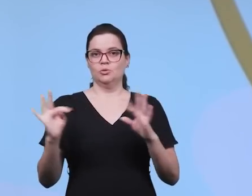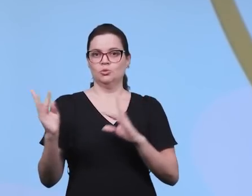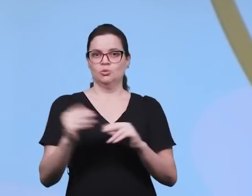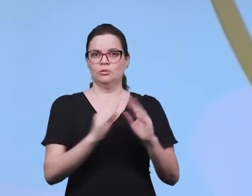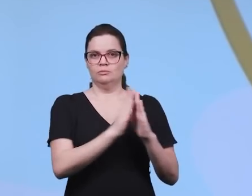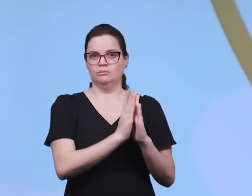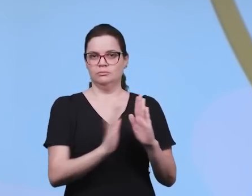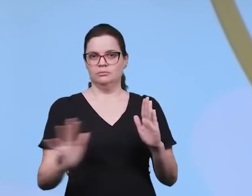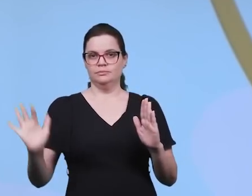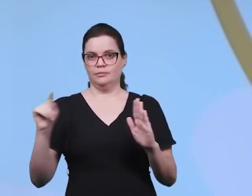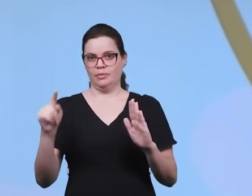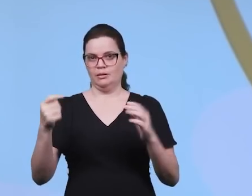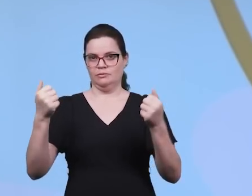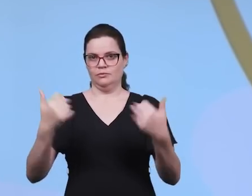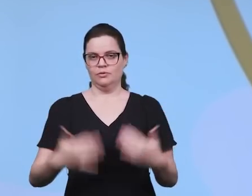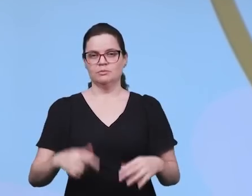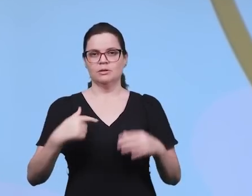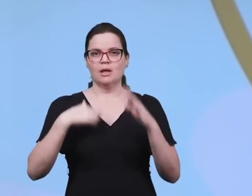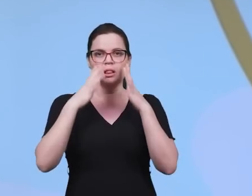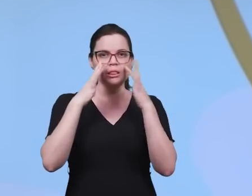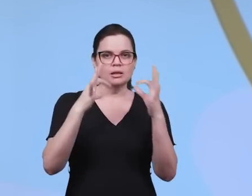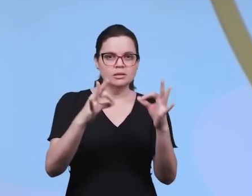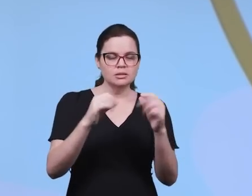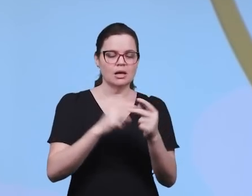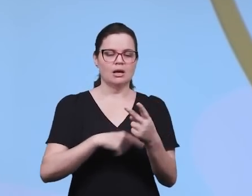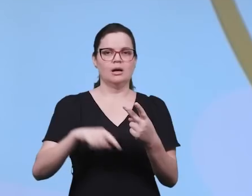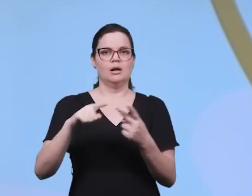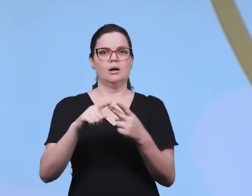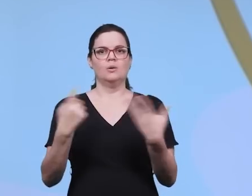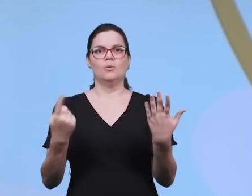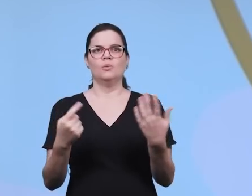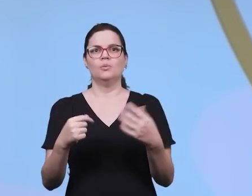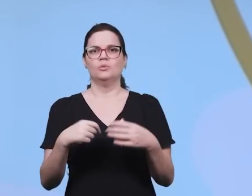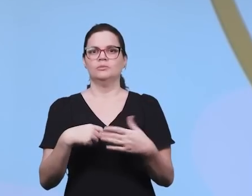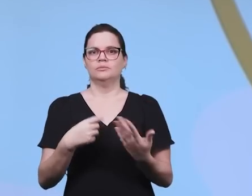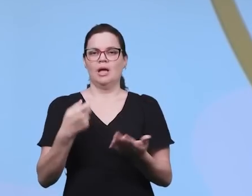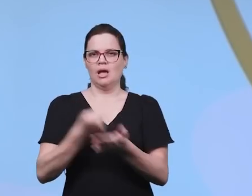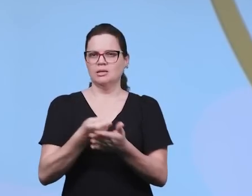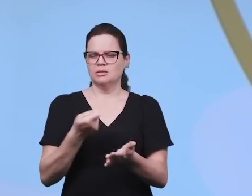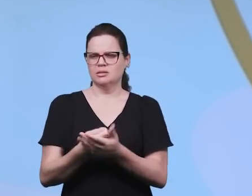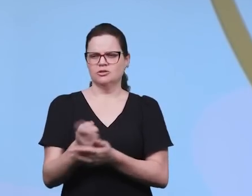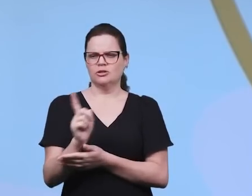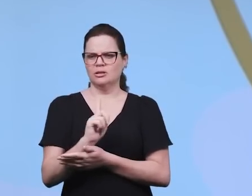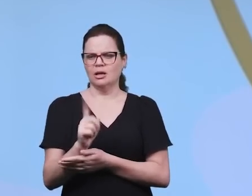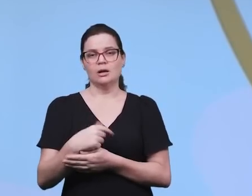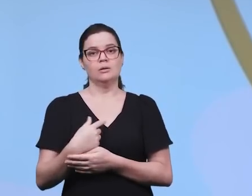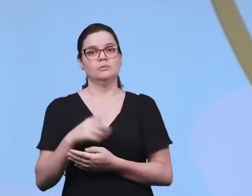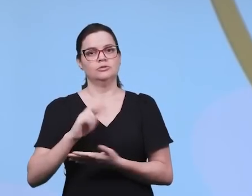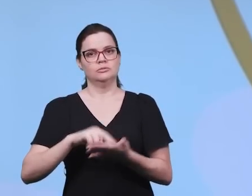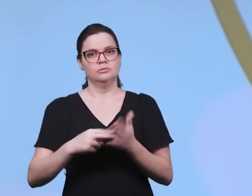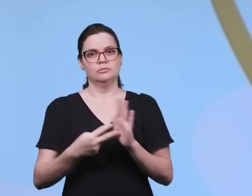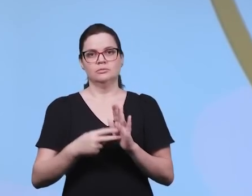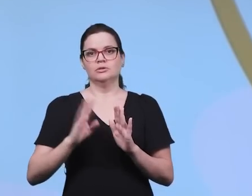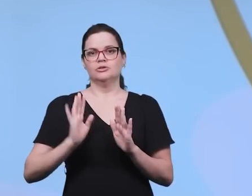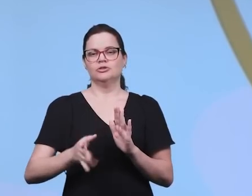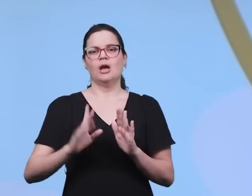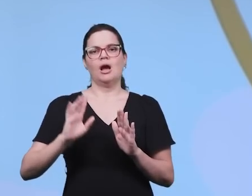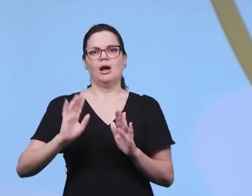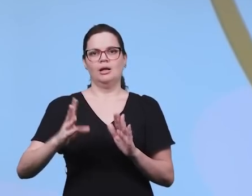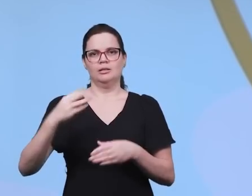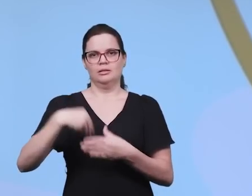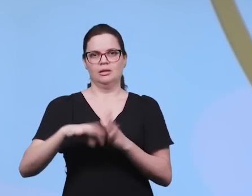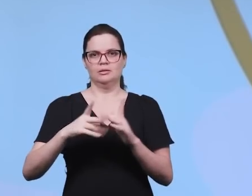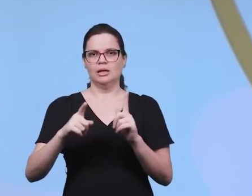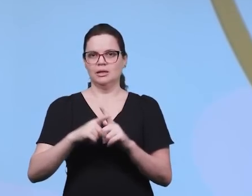todo esse parâmetro que foi mostrado pela irmã, do ouvir, do procurar não exigir, isso já acontece em